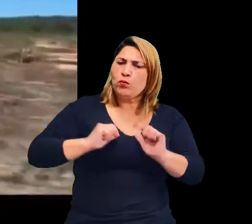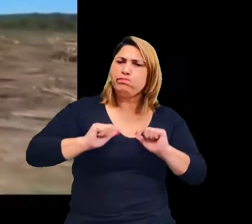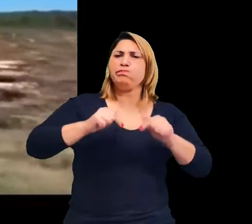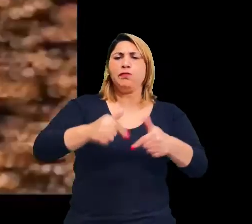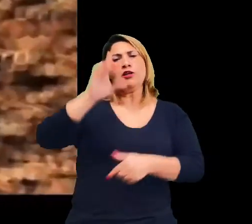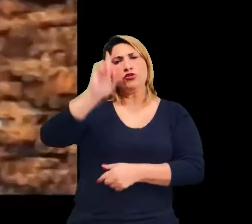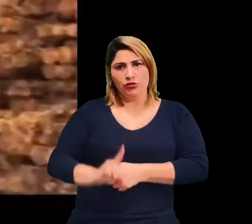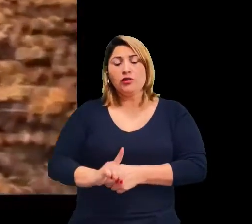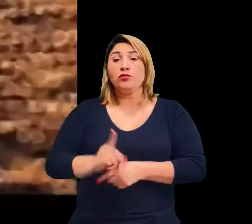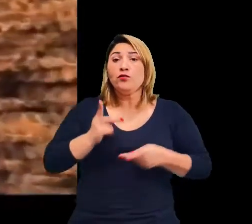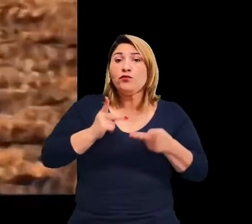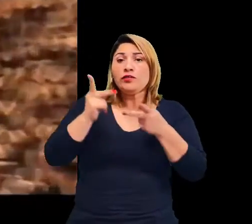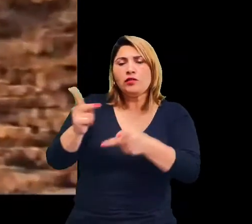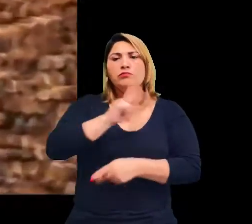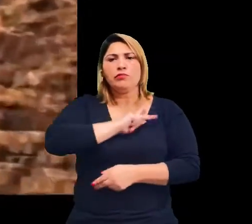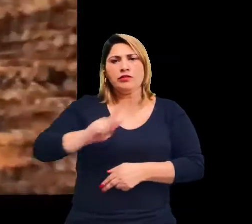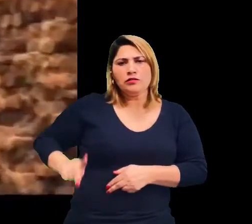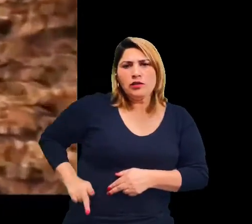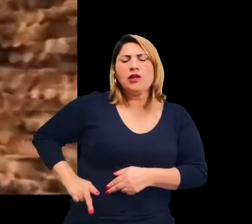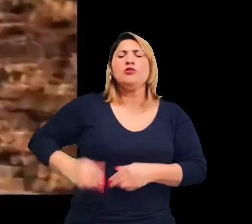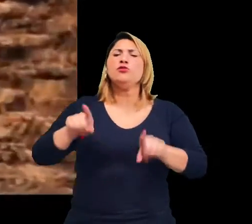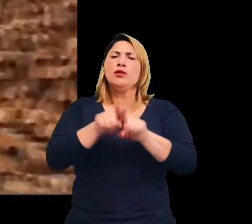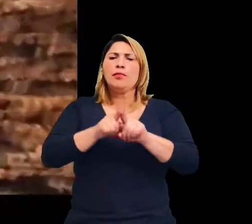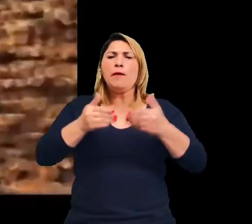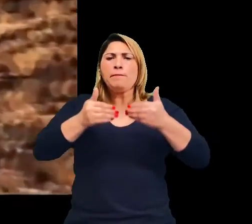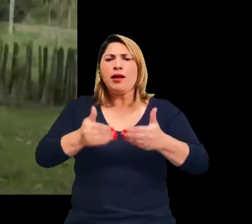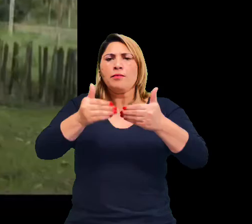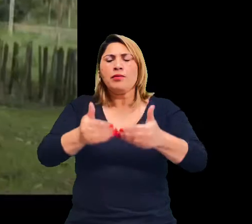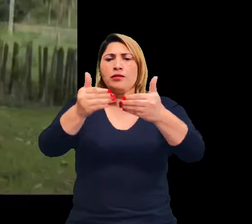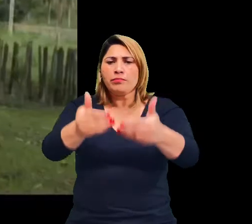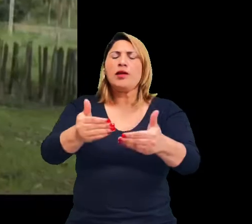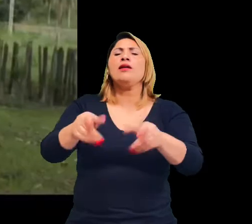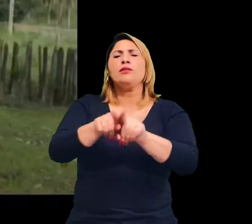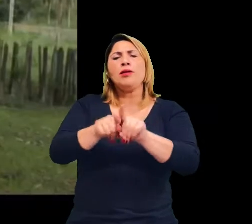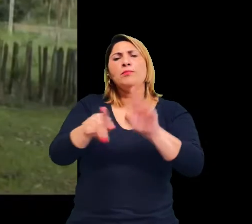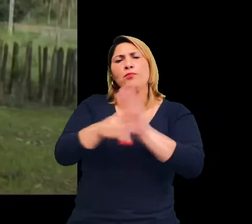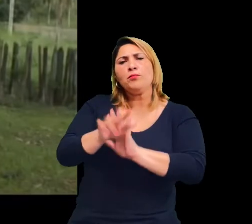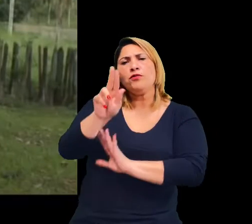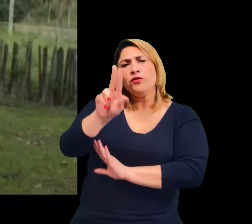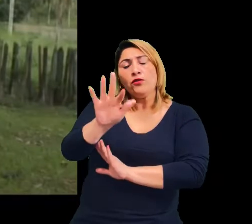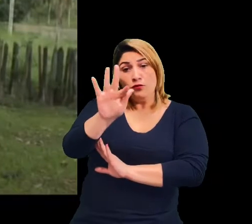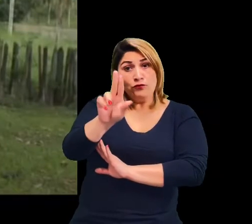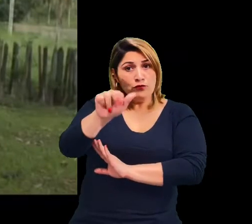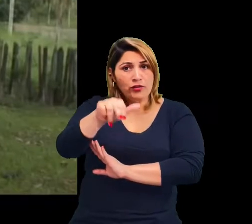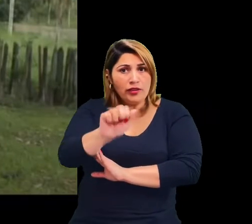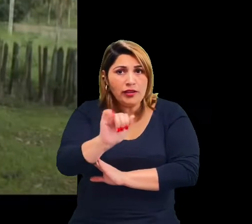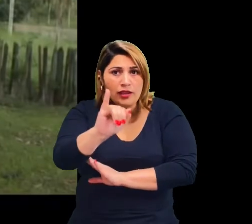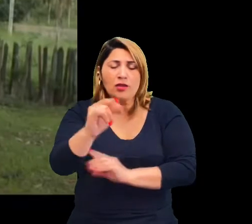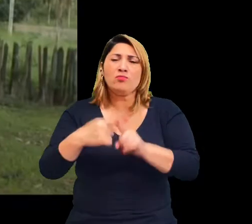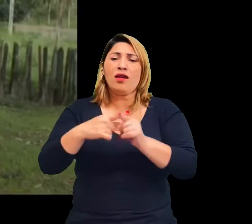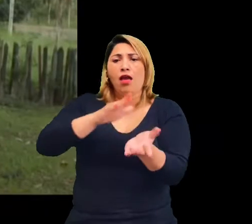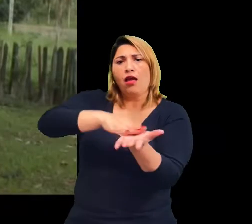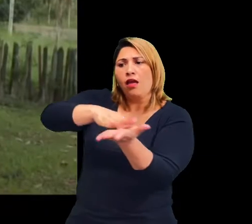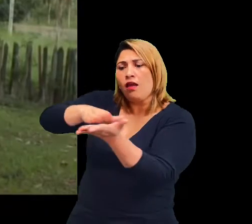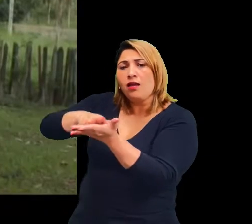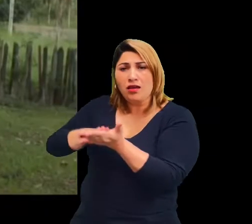a presidência da República, vários ministérios, né, a presidência da FUNAI, que se a gente não estiver cobrando, o governo não vem aqui dizer quais são os direitos indígenas.